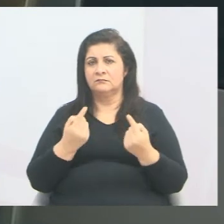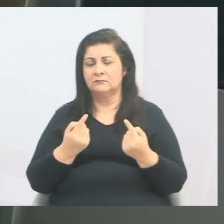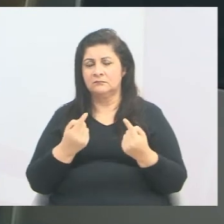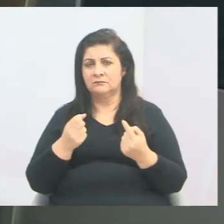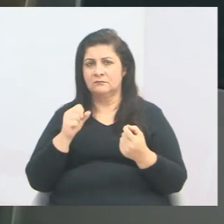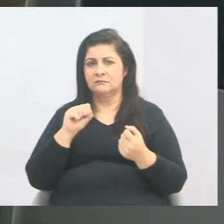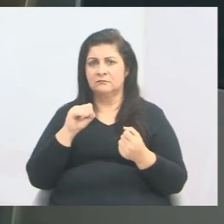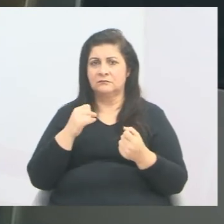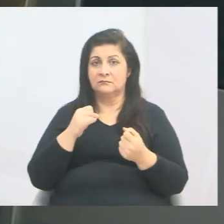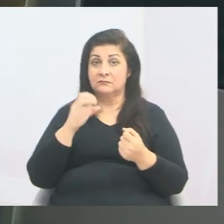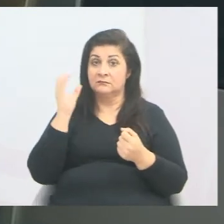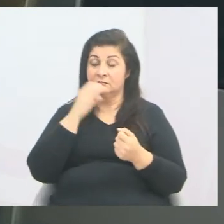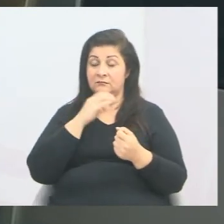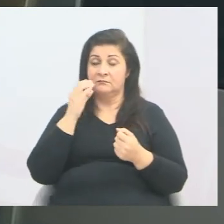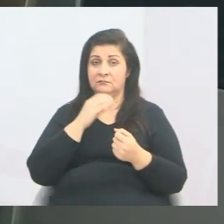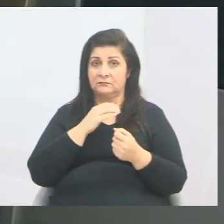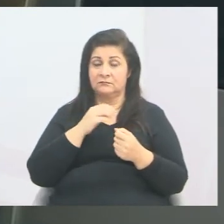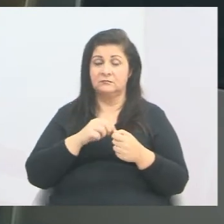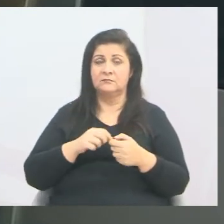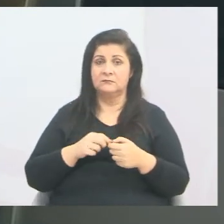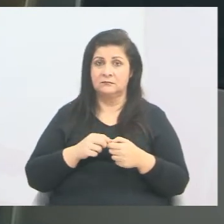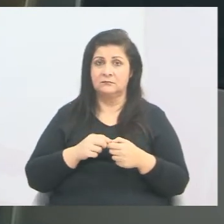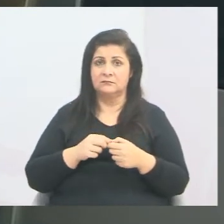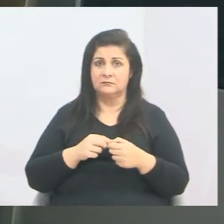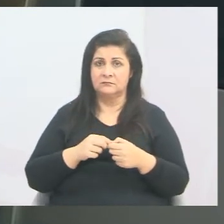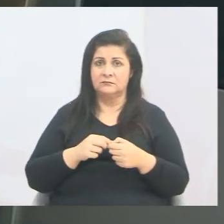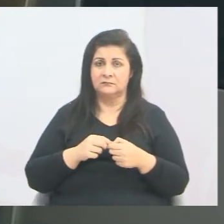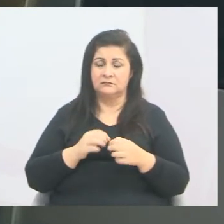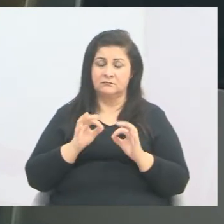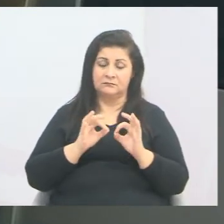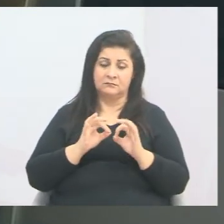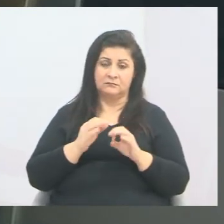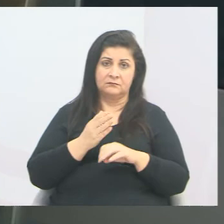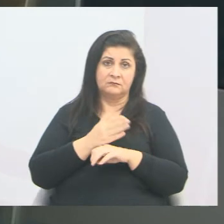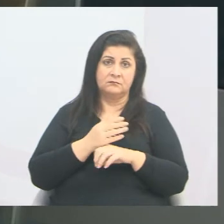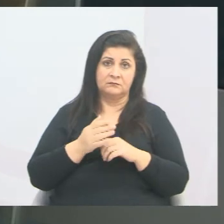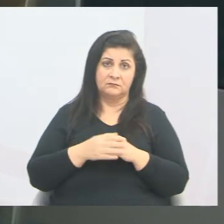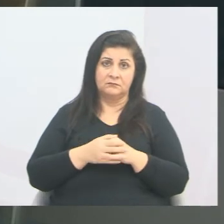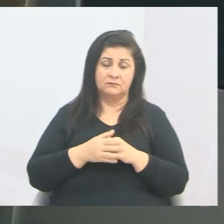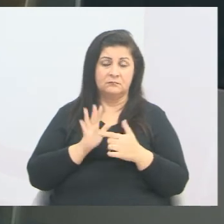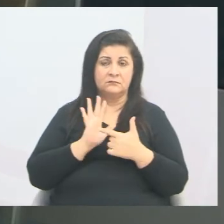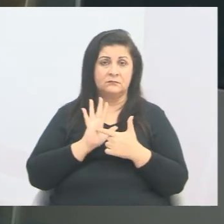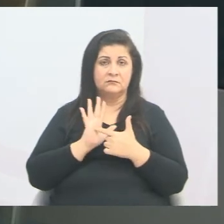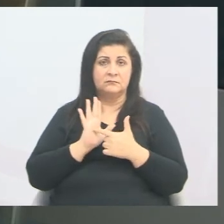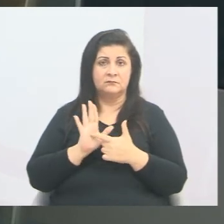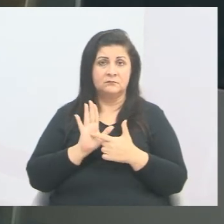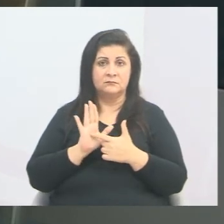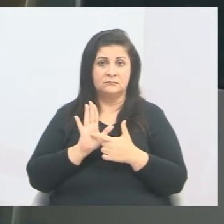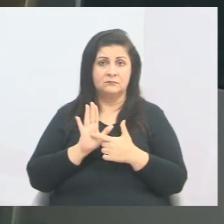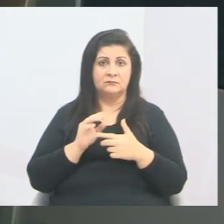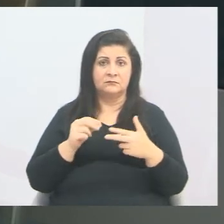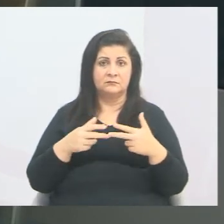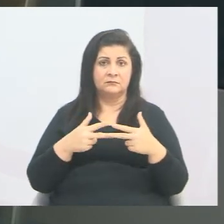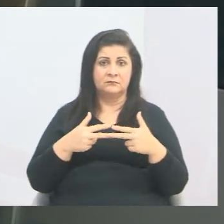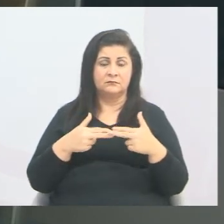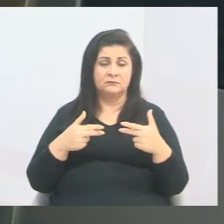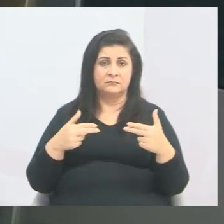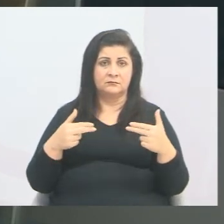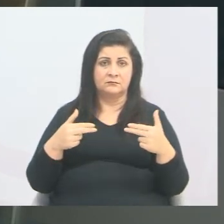sendo mais rápida do que o previsto, é um sinal de que as coisas